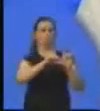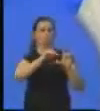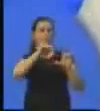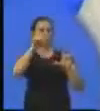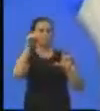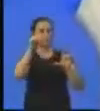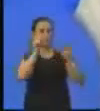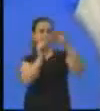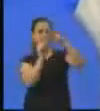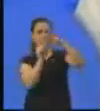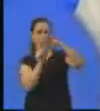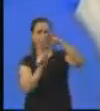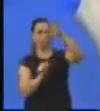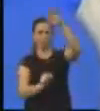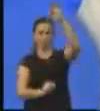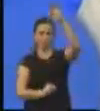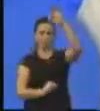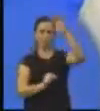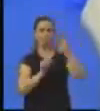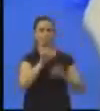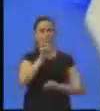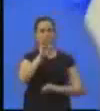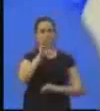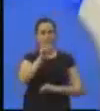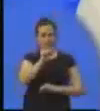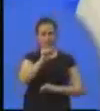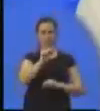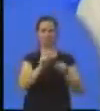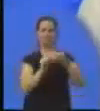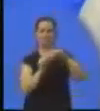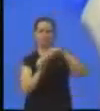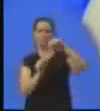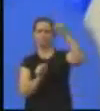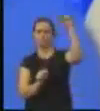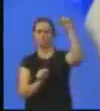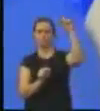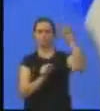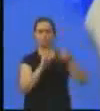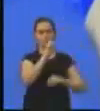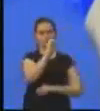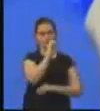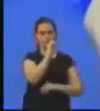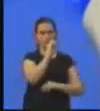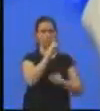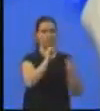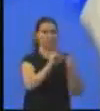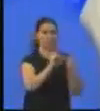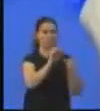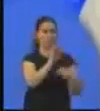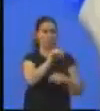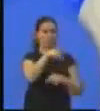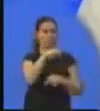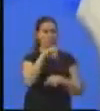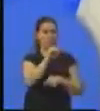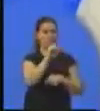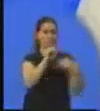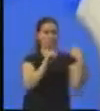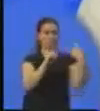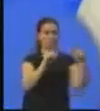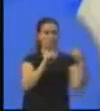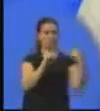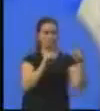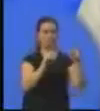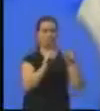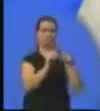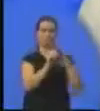chegar numa reta paralela ao eixo y que eu coloquei ali no zero da minha função, do meu eixo. Aí o que